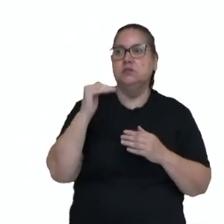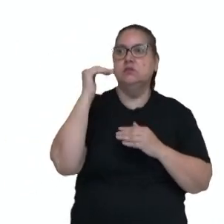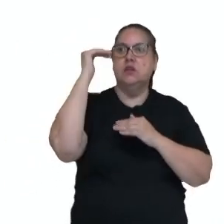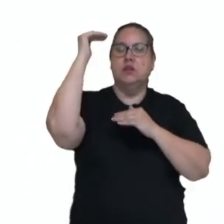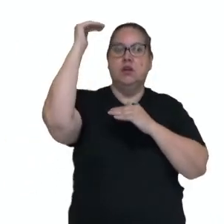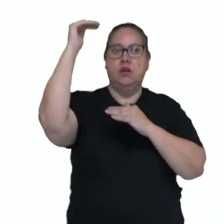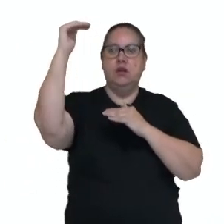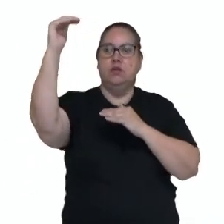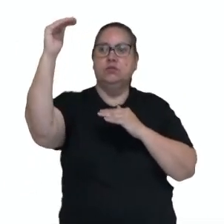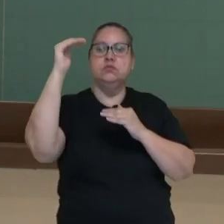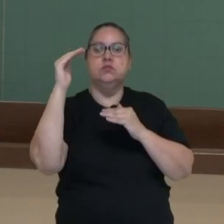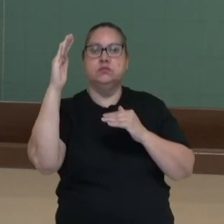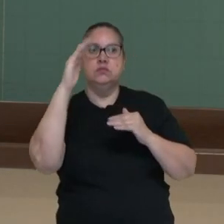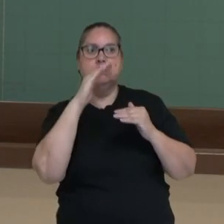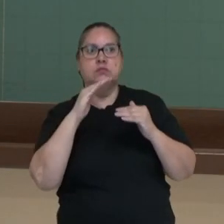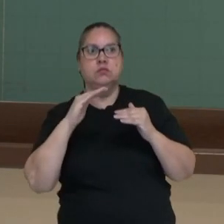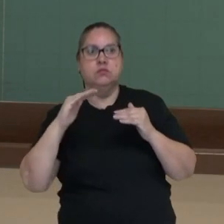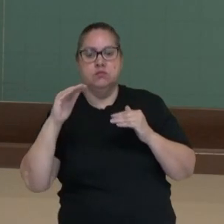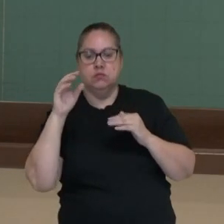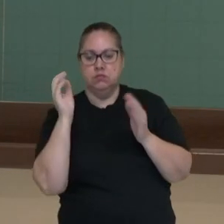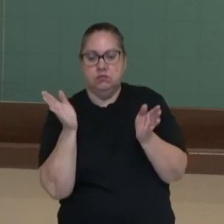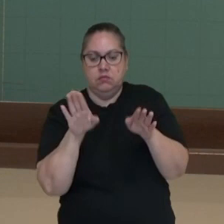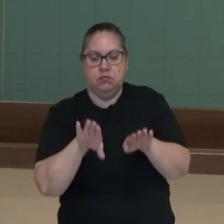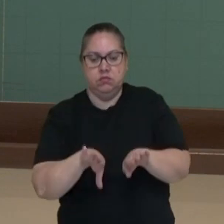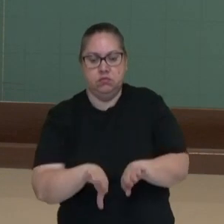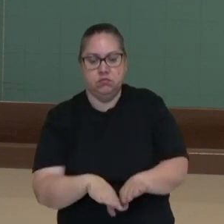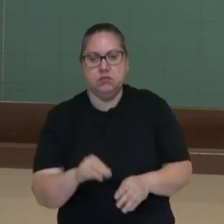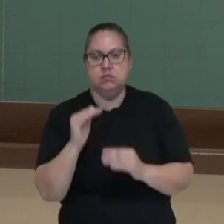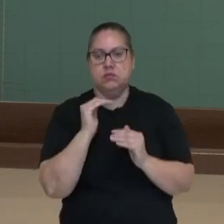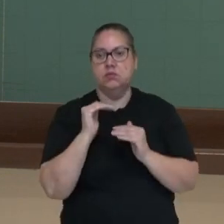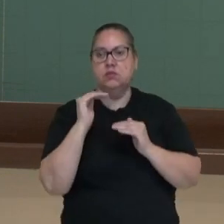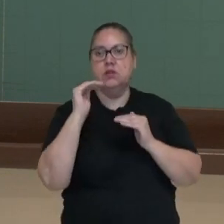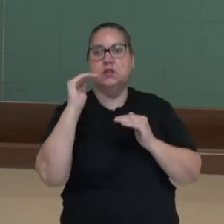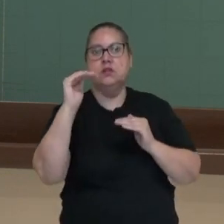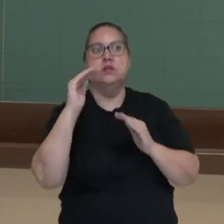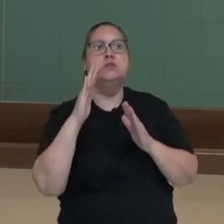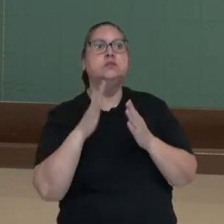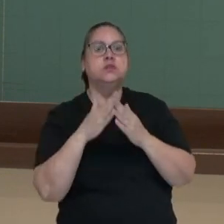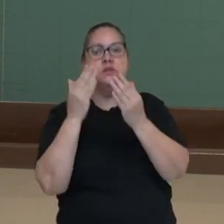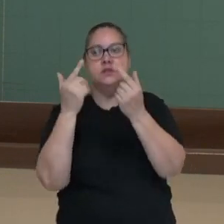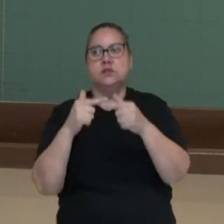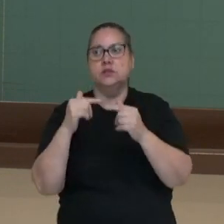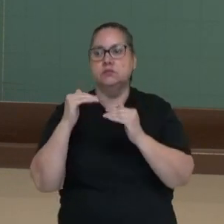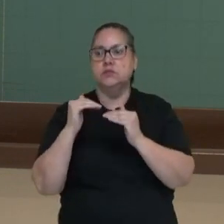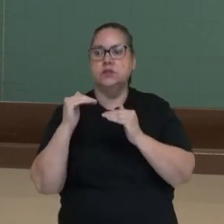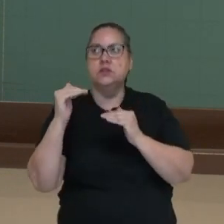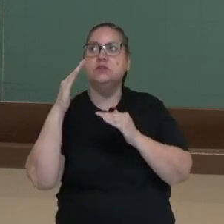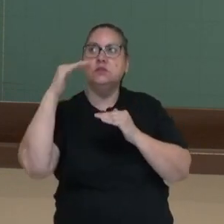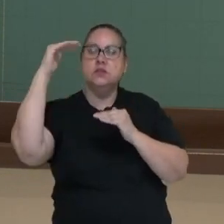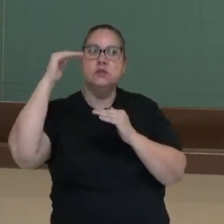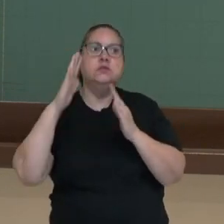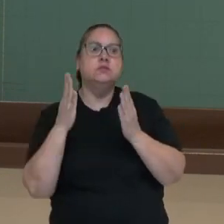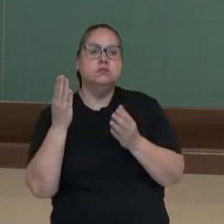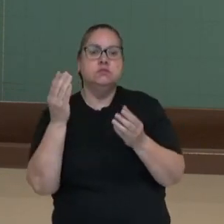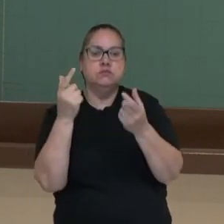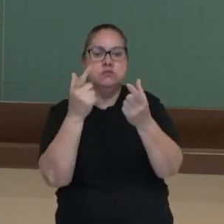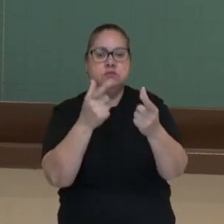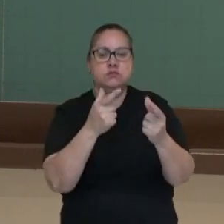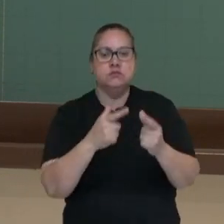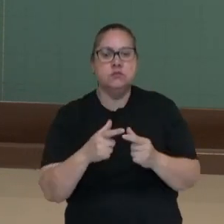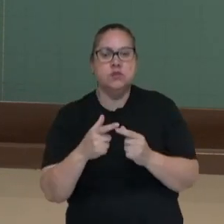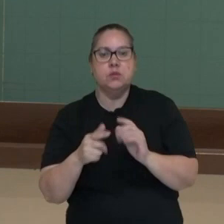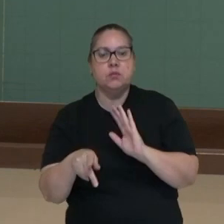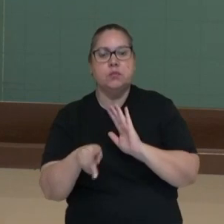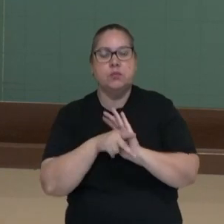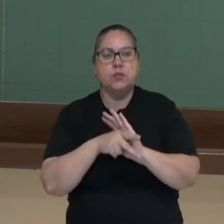planície até as áreas de depressões e planaltos nas porções mais centrais do território brasileiro. São